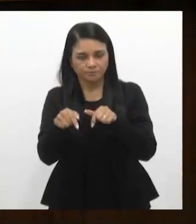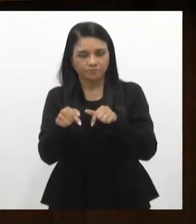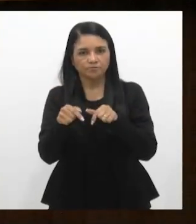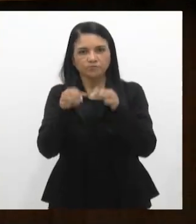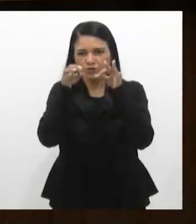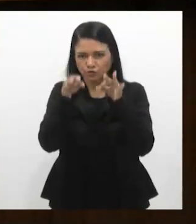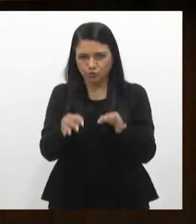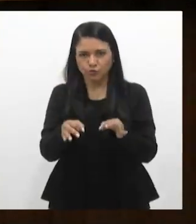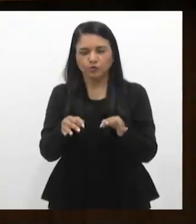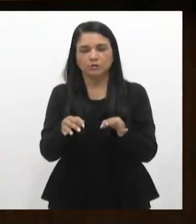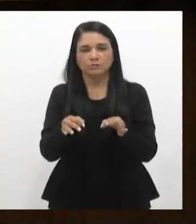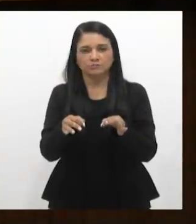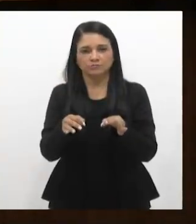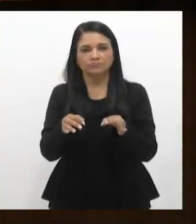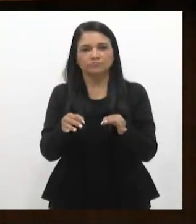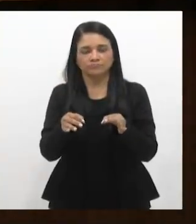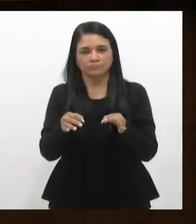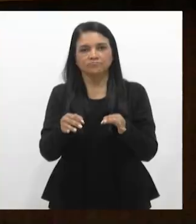extremamente necessária